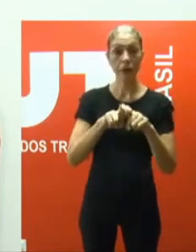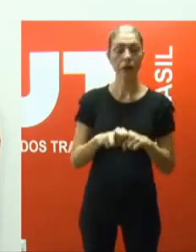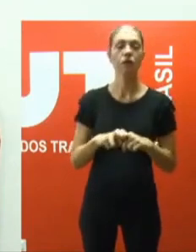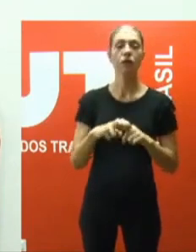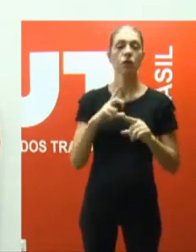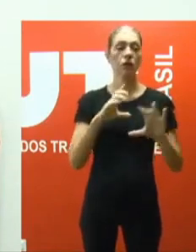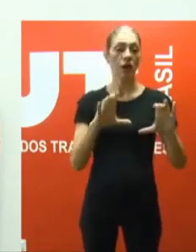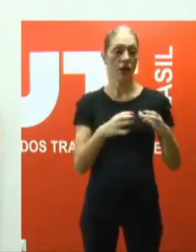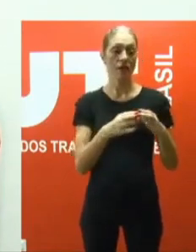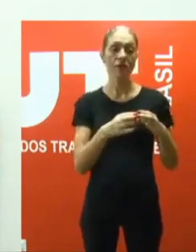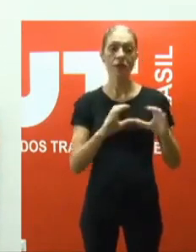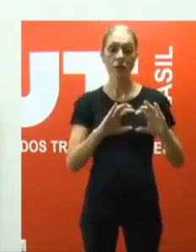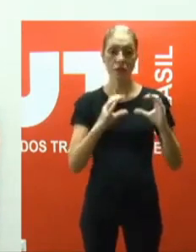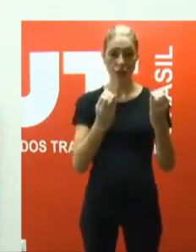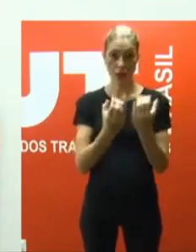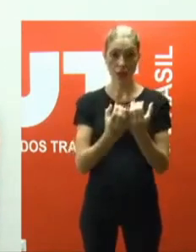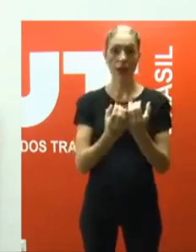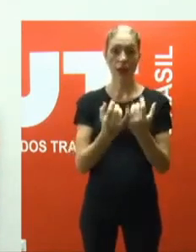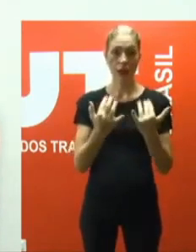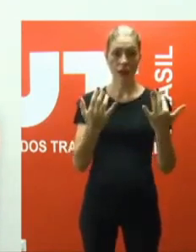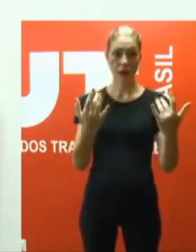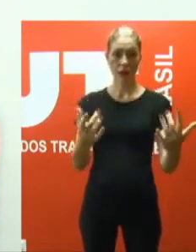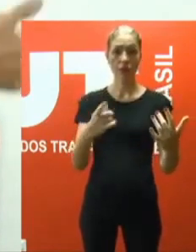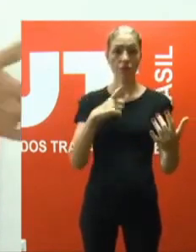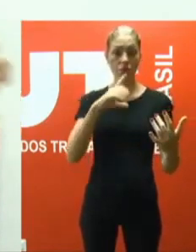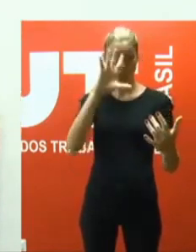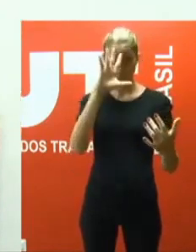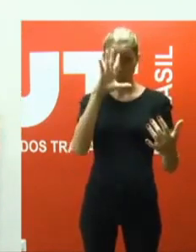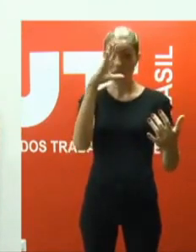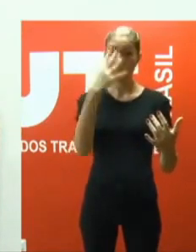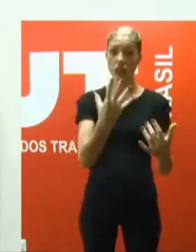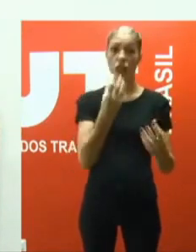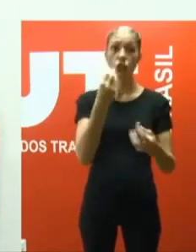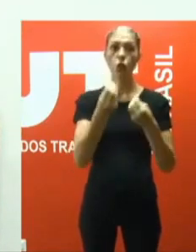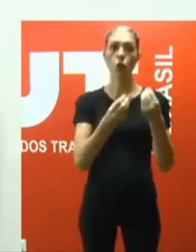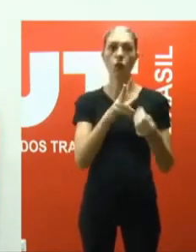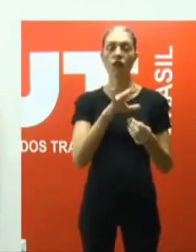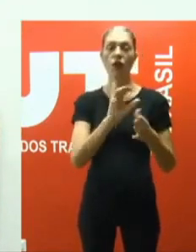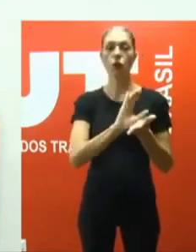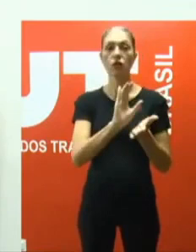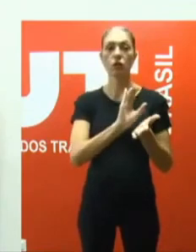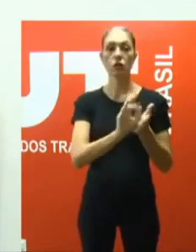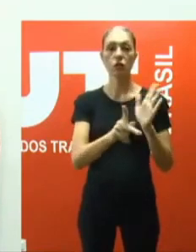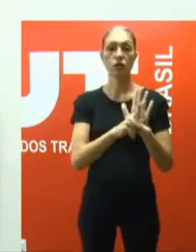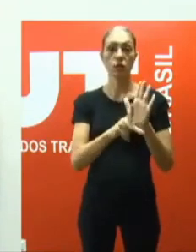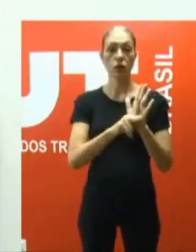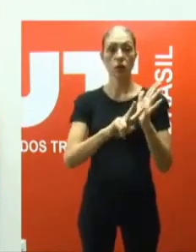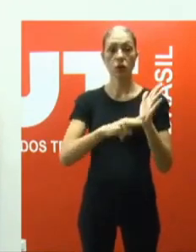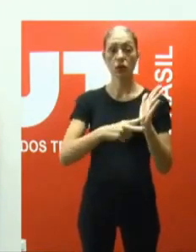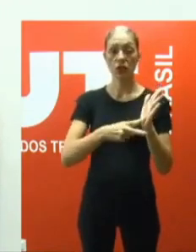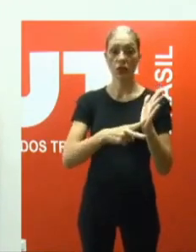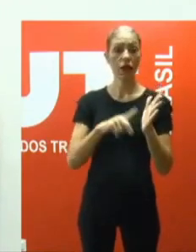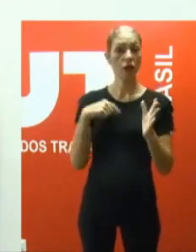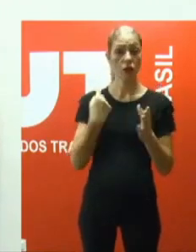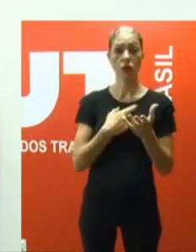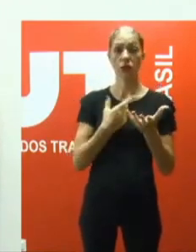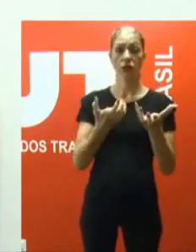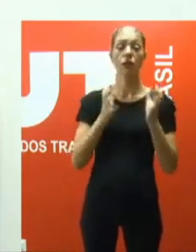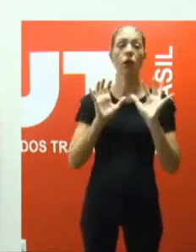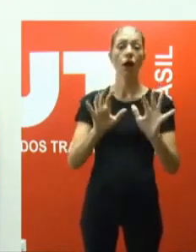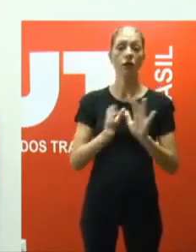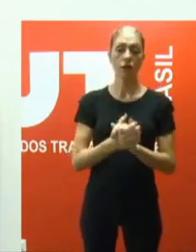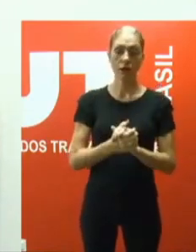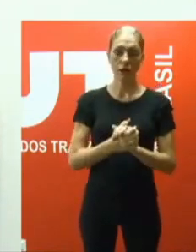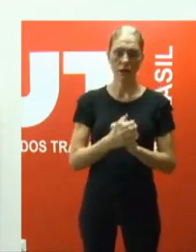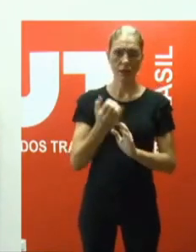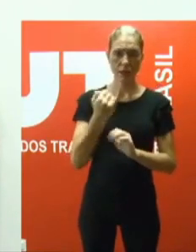Soberana decidem qual é a contribuição dos sindicatos para a entidade. É isso que nós queremos. E se alguém